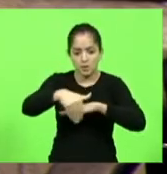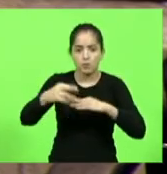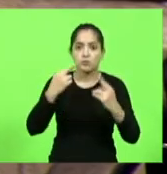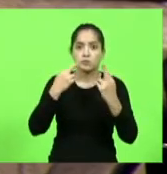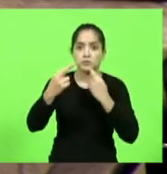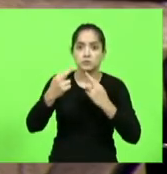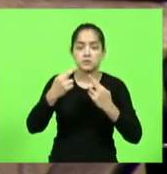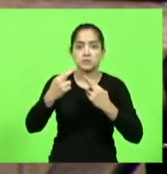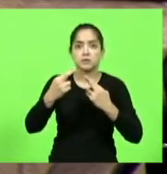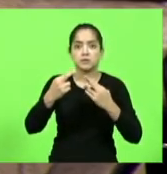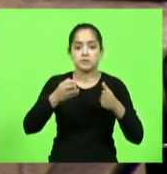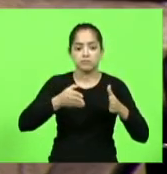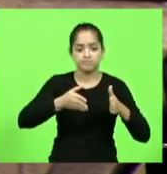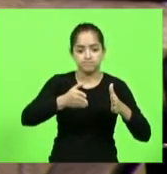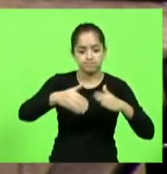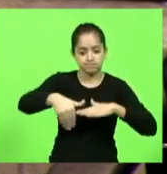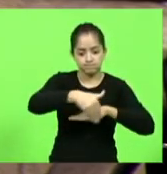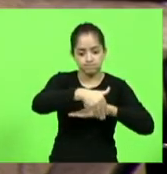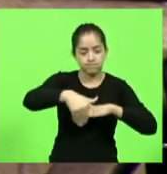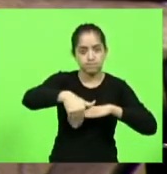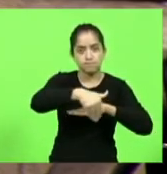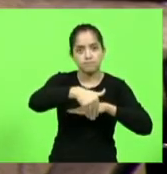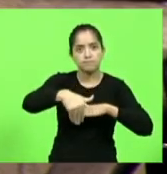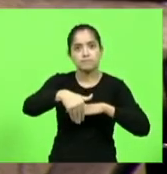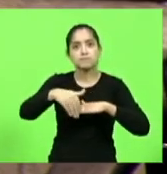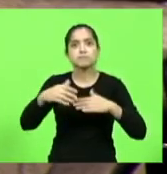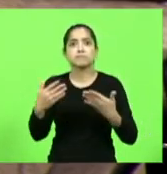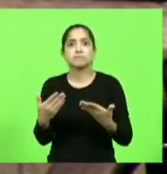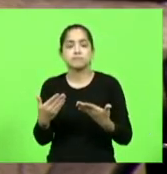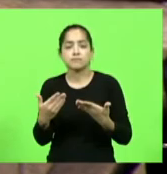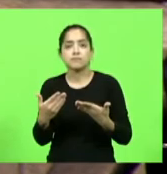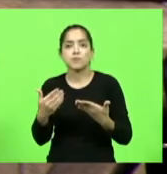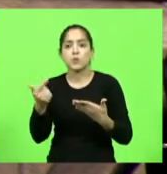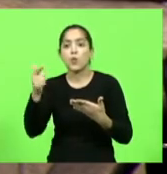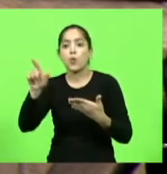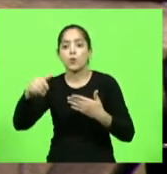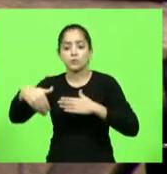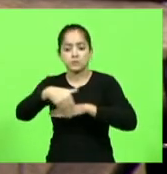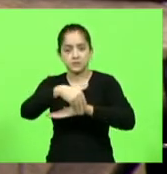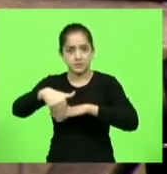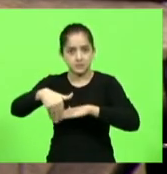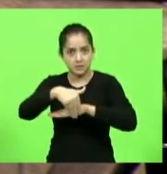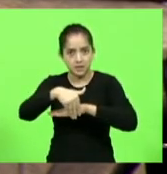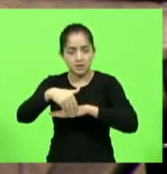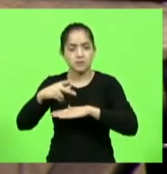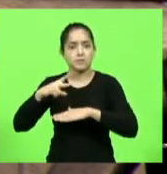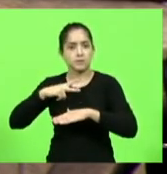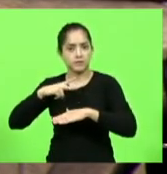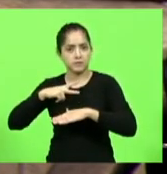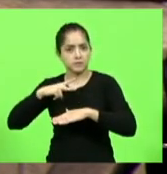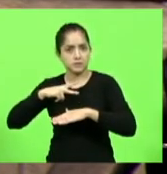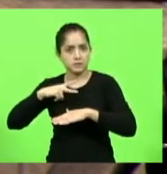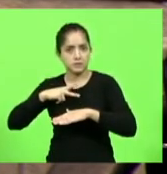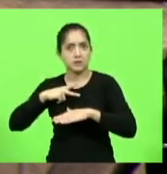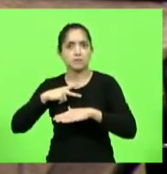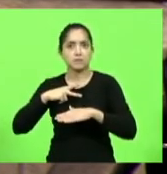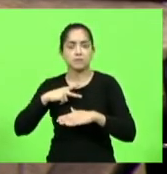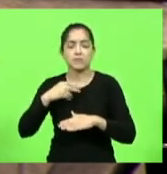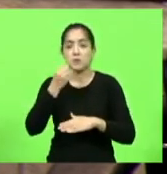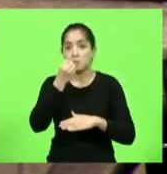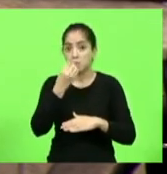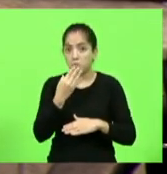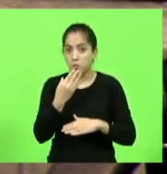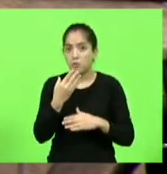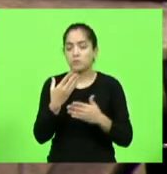470, chamar a iniciativa privada, pedagiar, privatizar ela. Vamos fazer? Ele disse, pô, boa ideia, Milton,